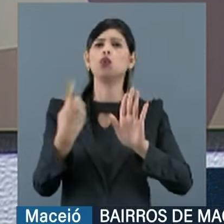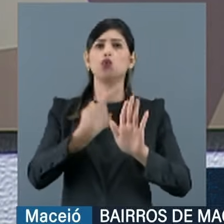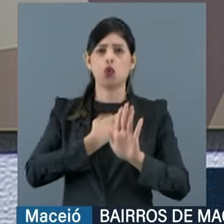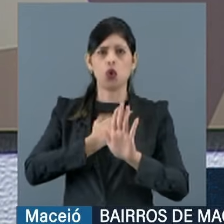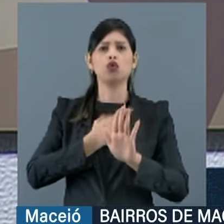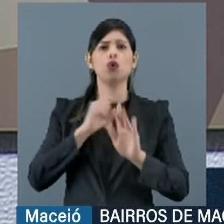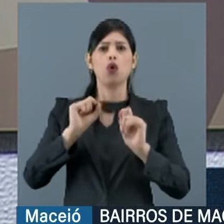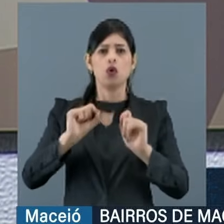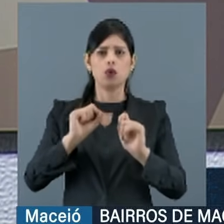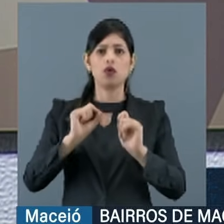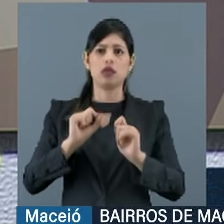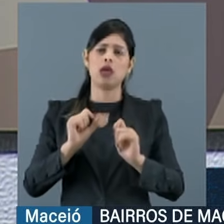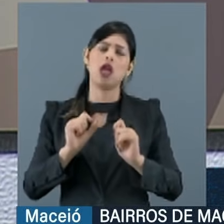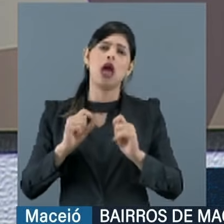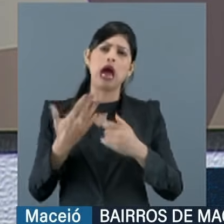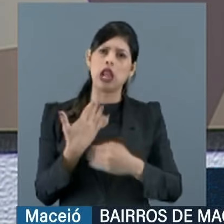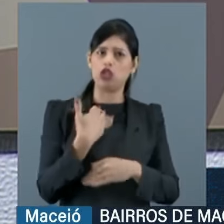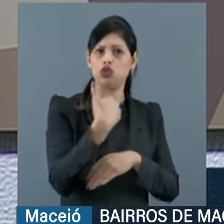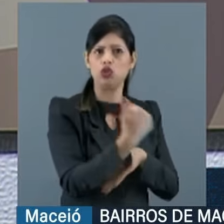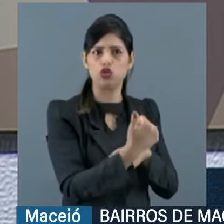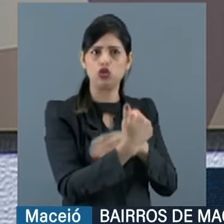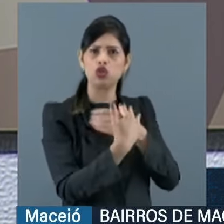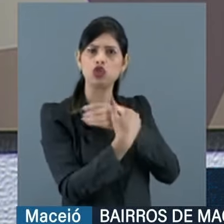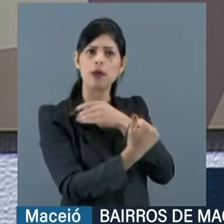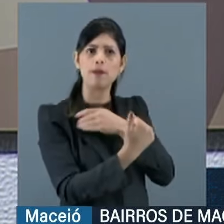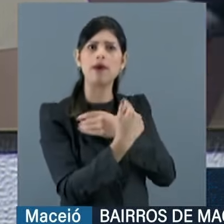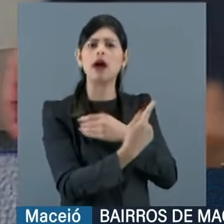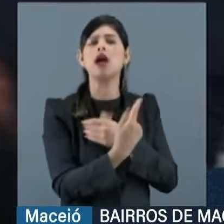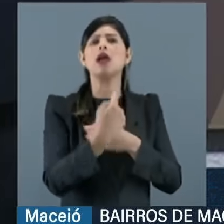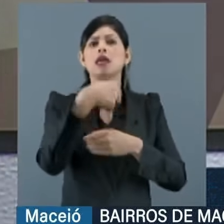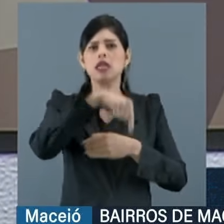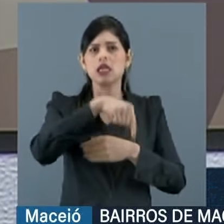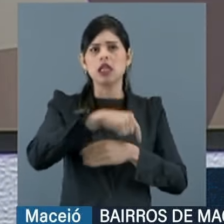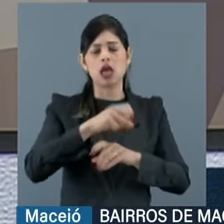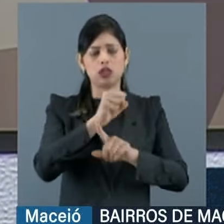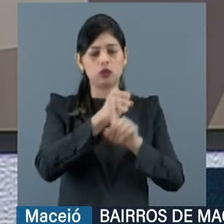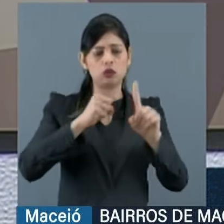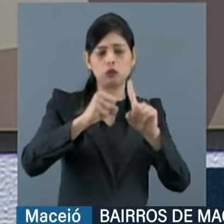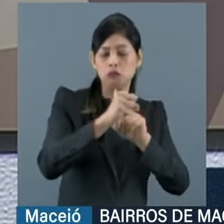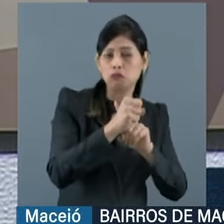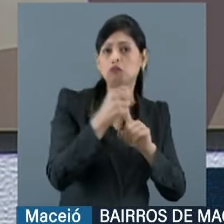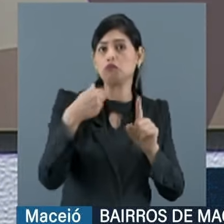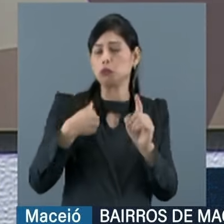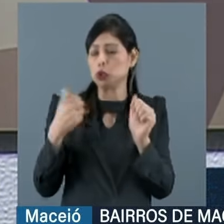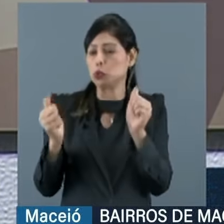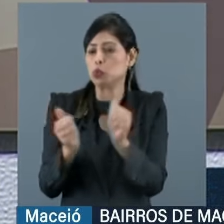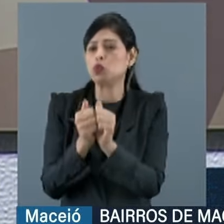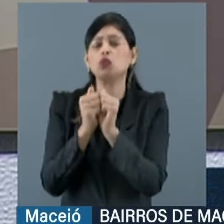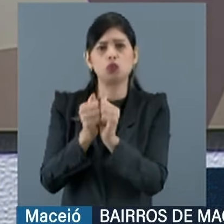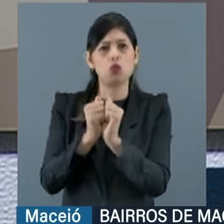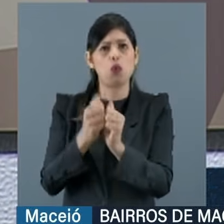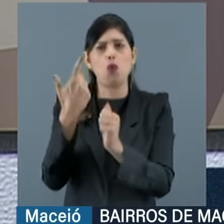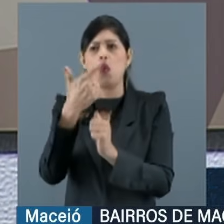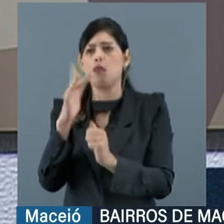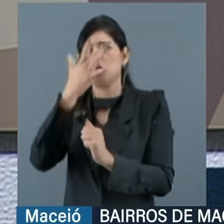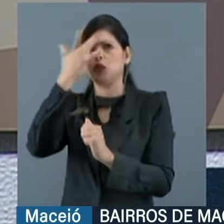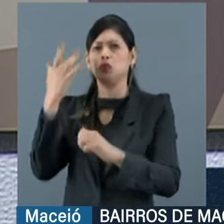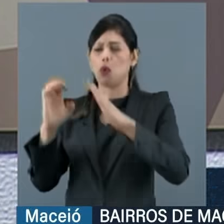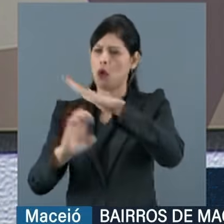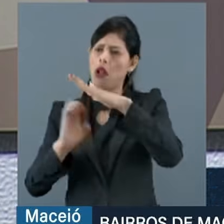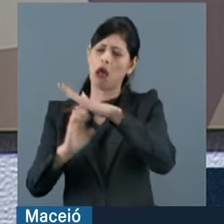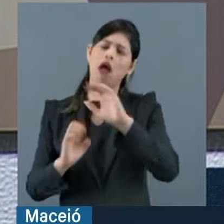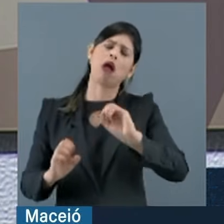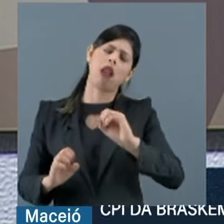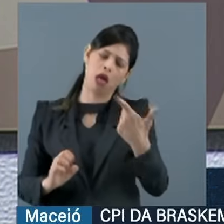convites que venham da sociedade, assim como eu reúno com empresários. É claro que eu atendo convites das pessoas mais